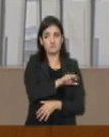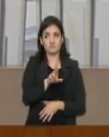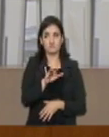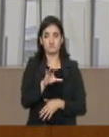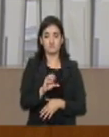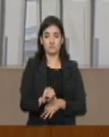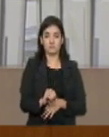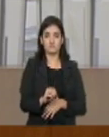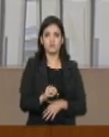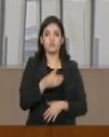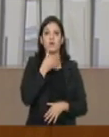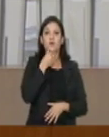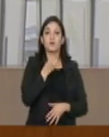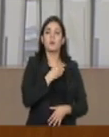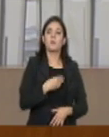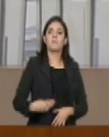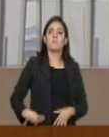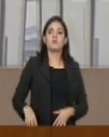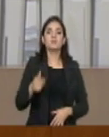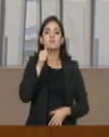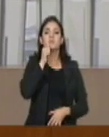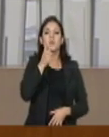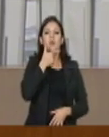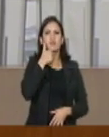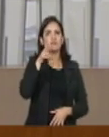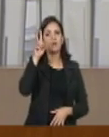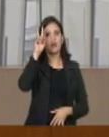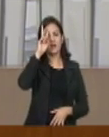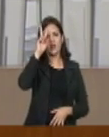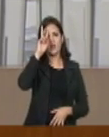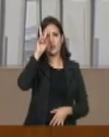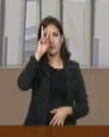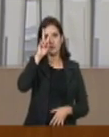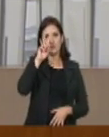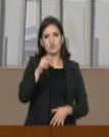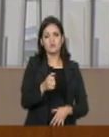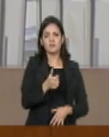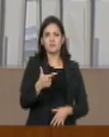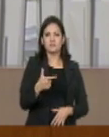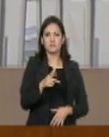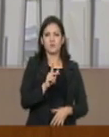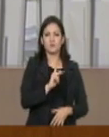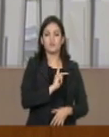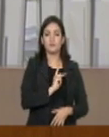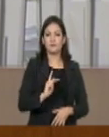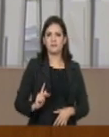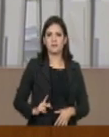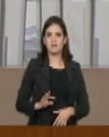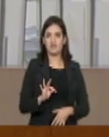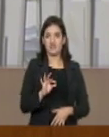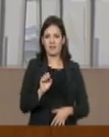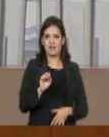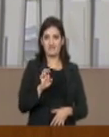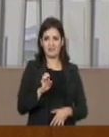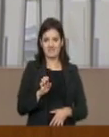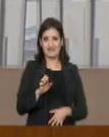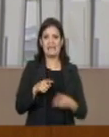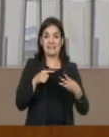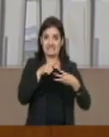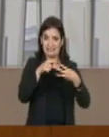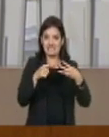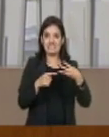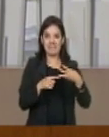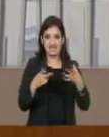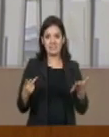o ministro Marco Aurélio estava aqui a relembrar da sua segunda presidência no Tribunal Superior Eleitoral, das 3